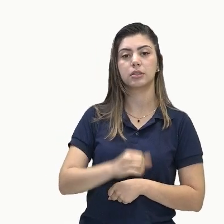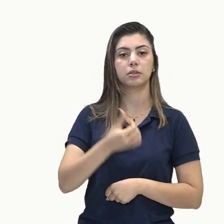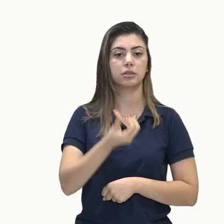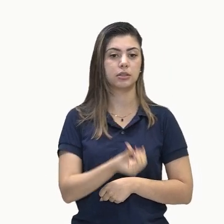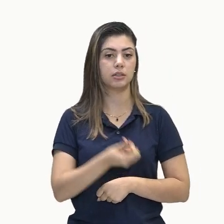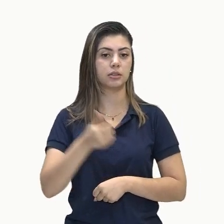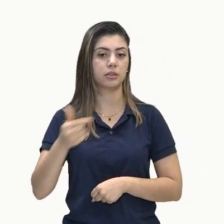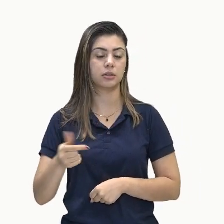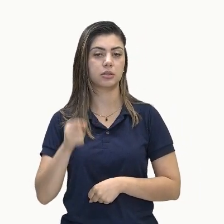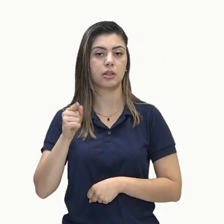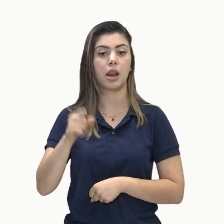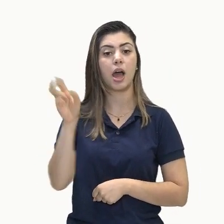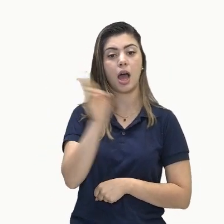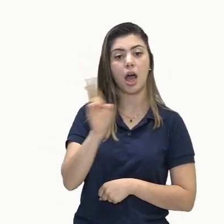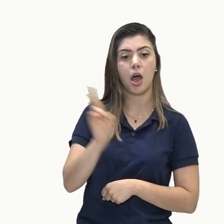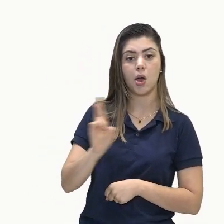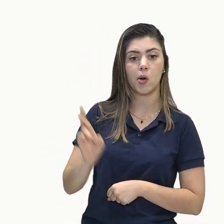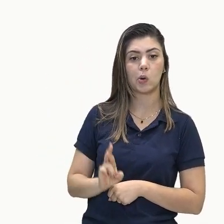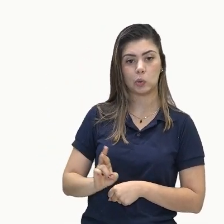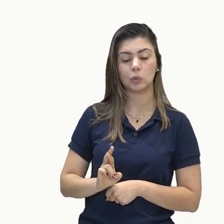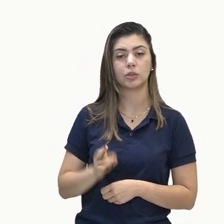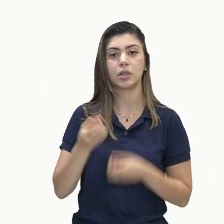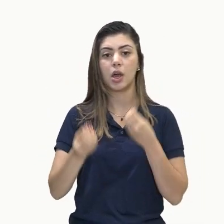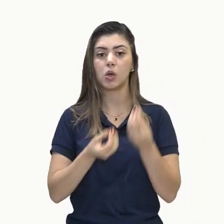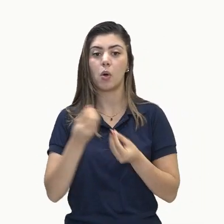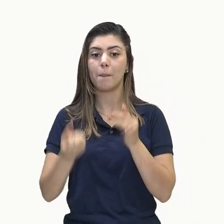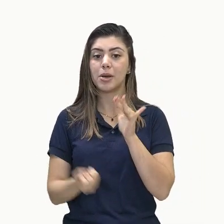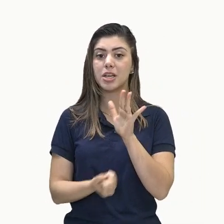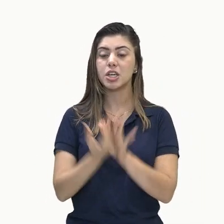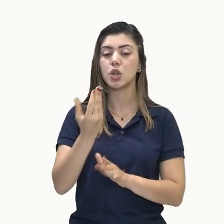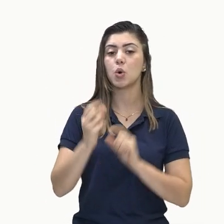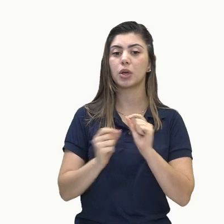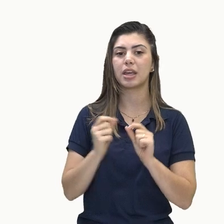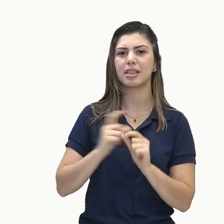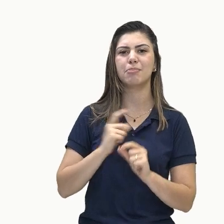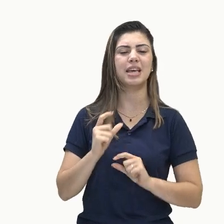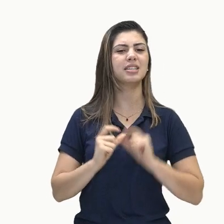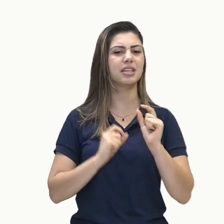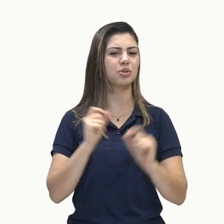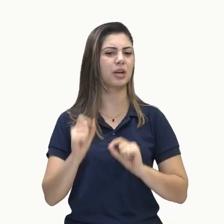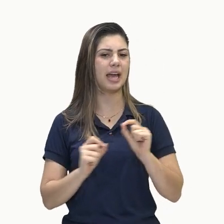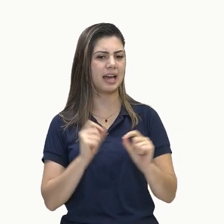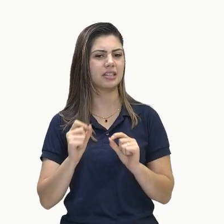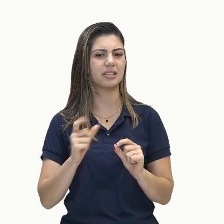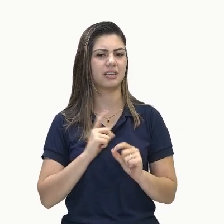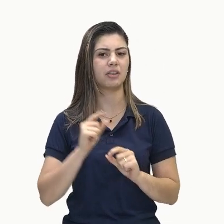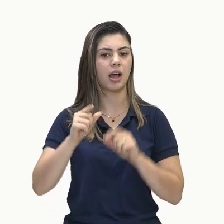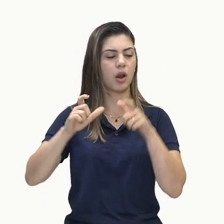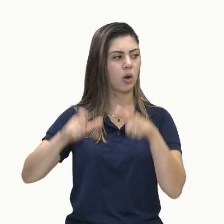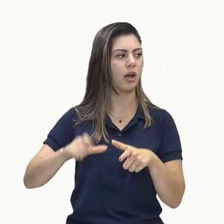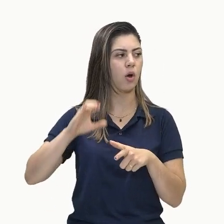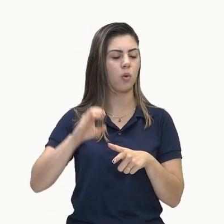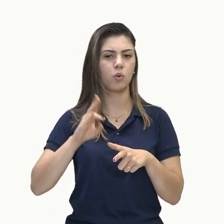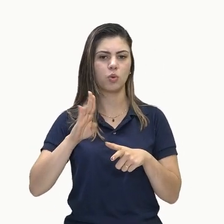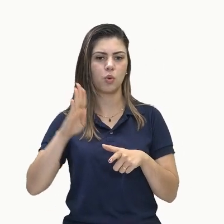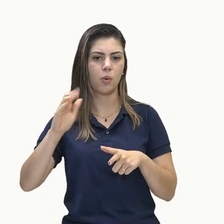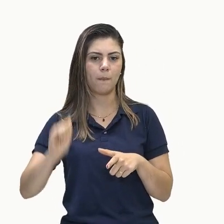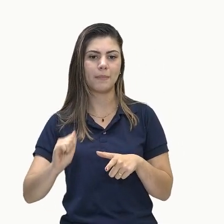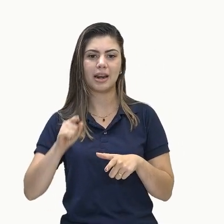1962, a União Soviética instalou mísseis nucleares em Cuba, a